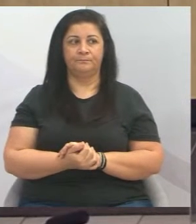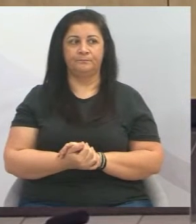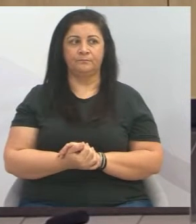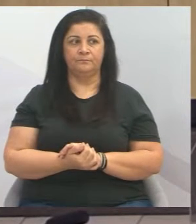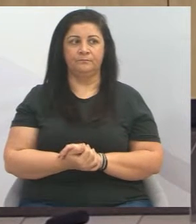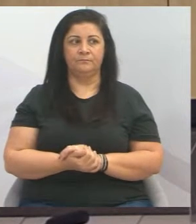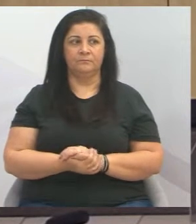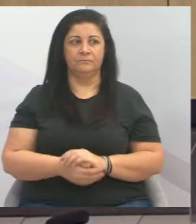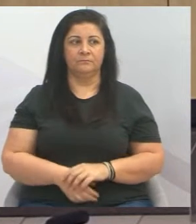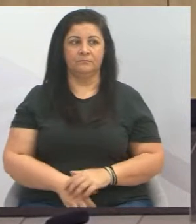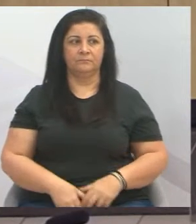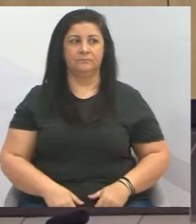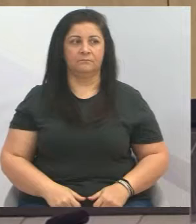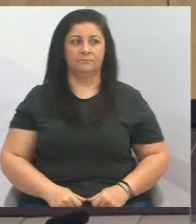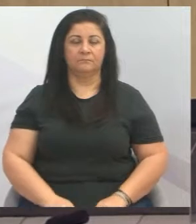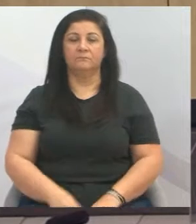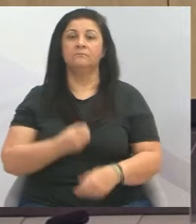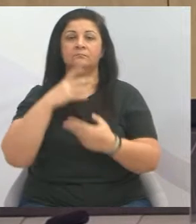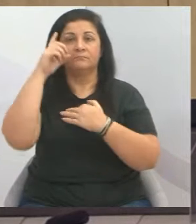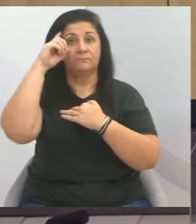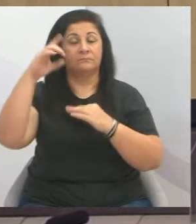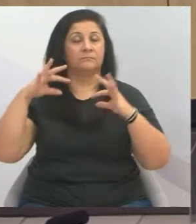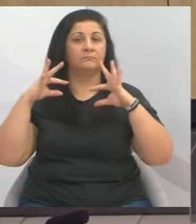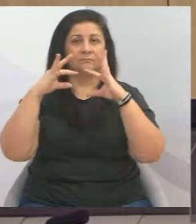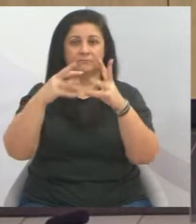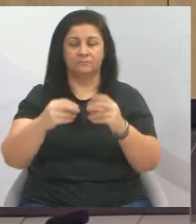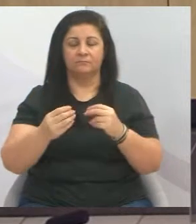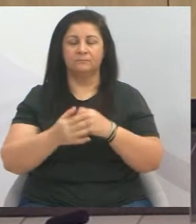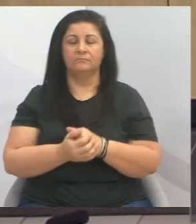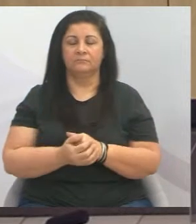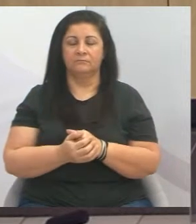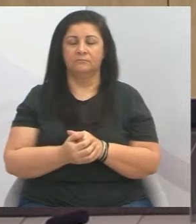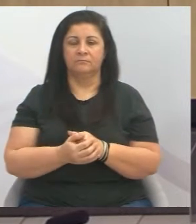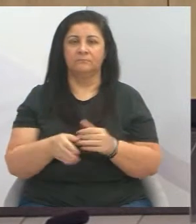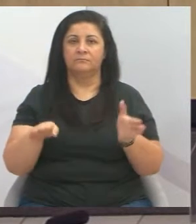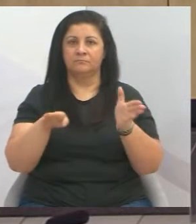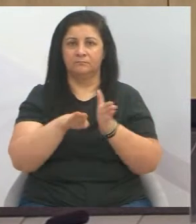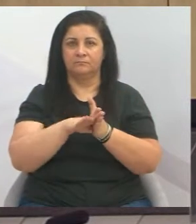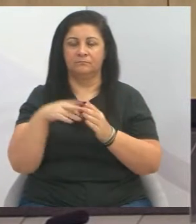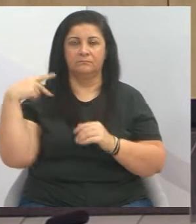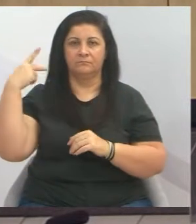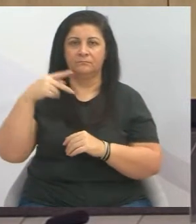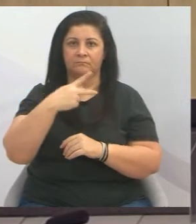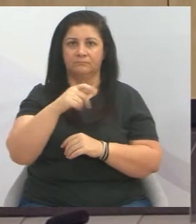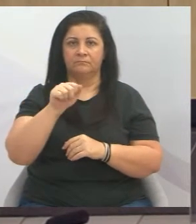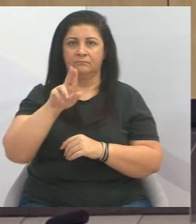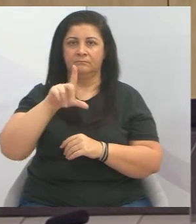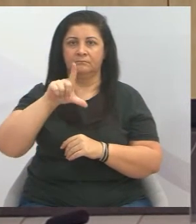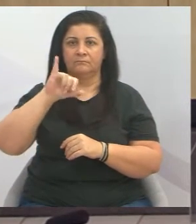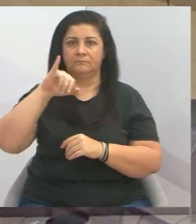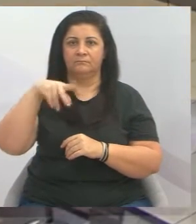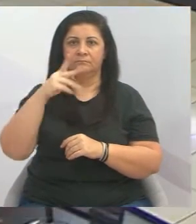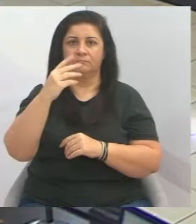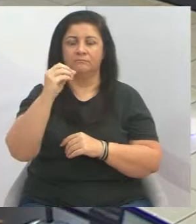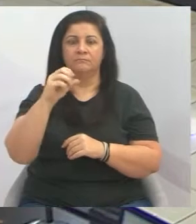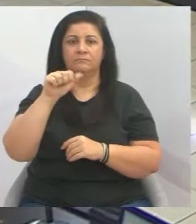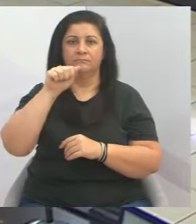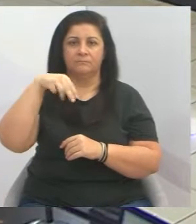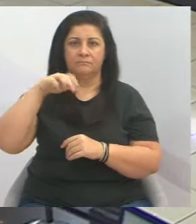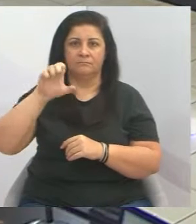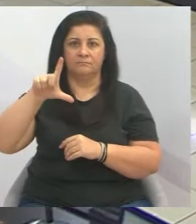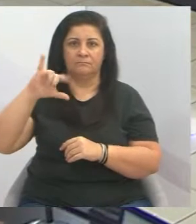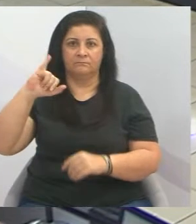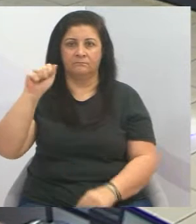E aí Oi bom dia a todos estão presentes Paulinho do esporte Maria